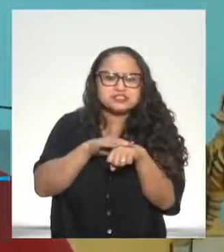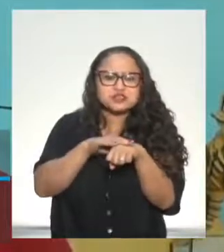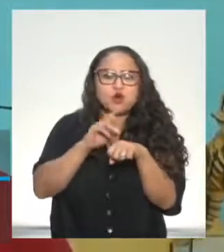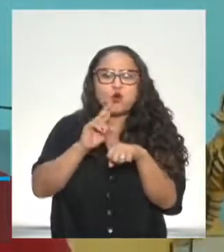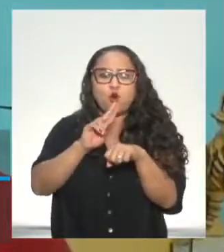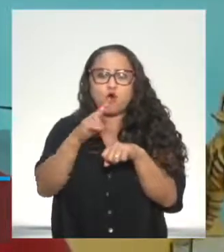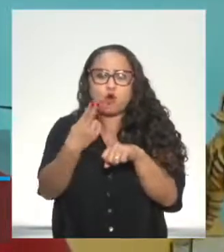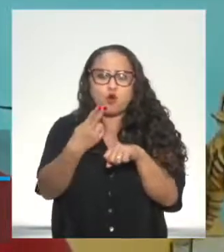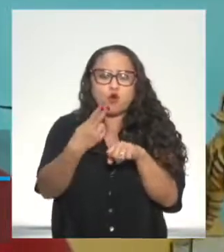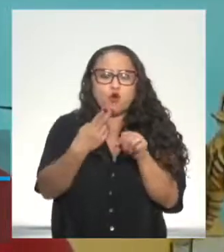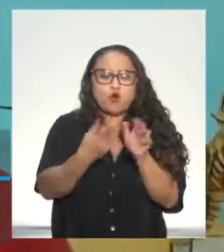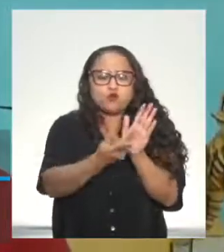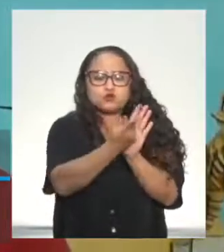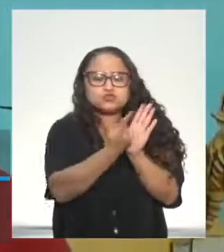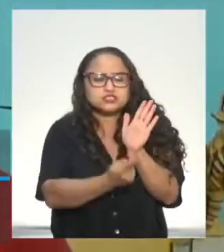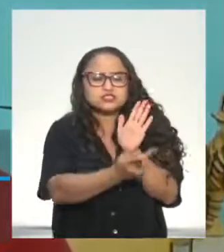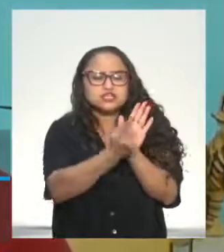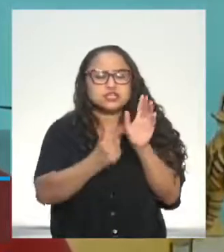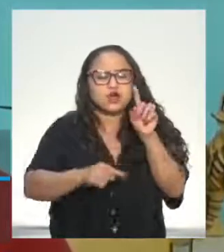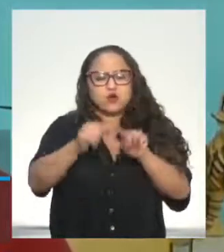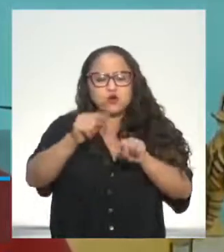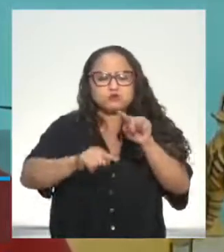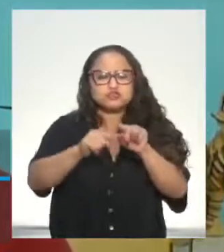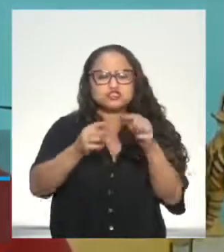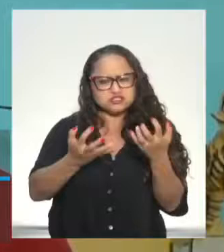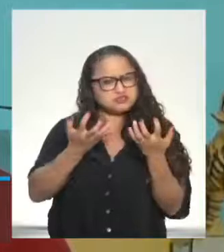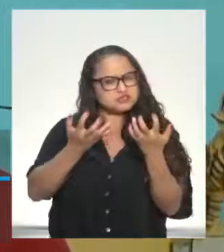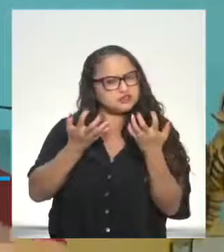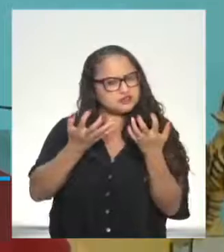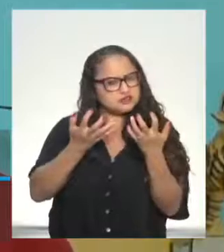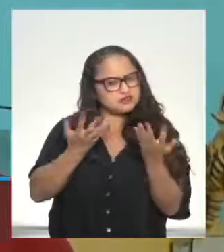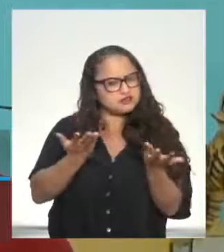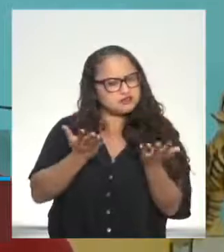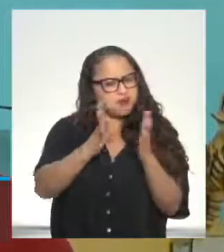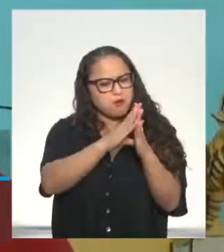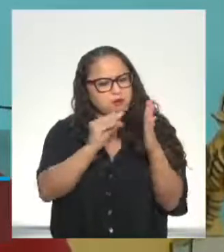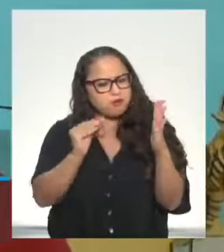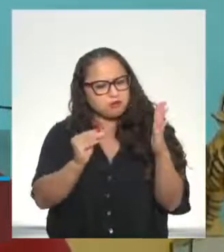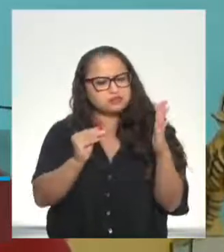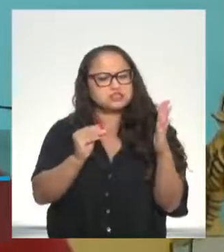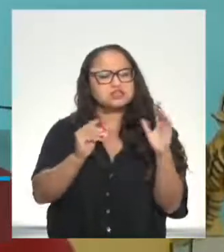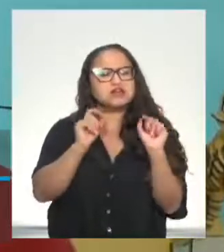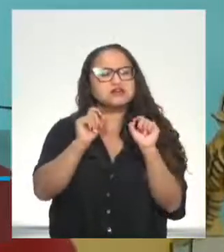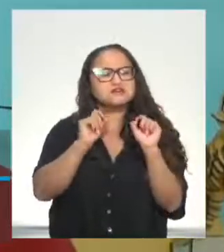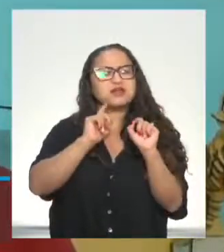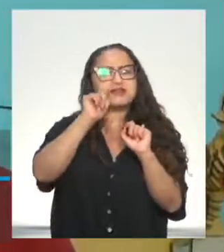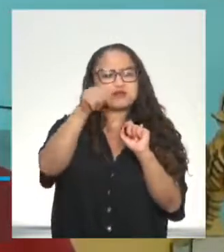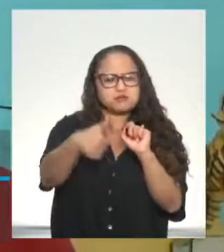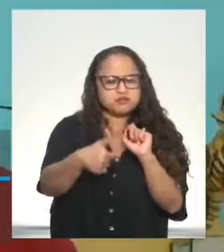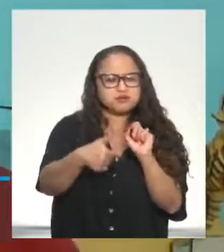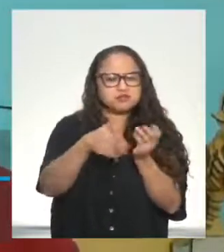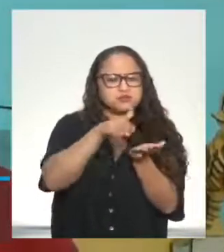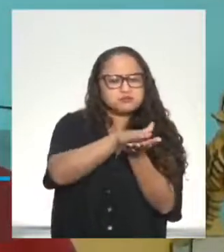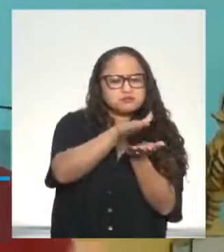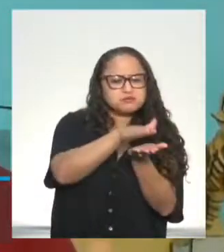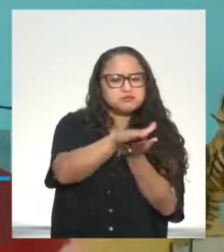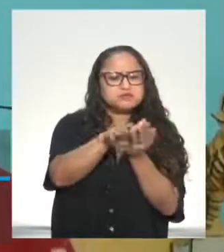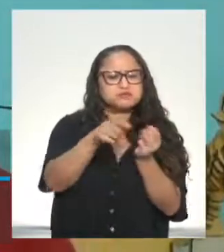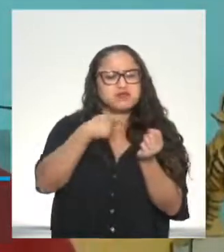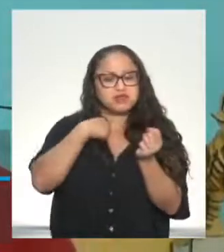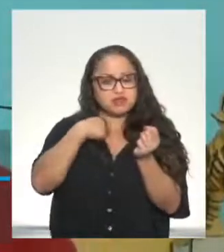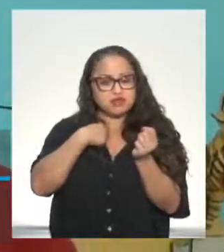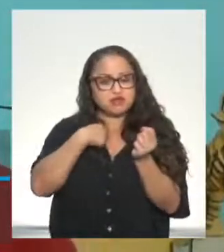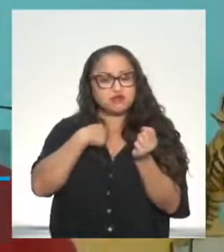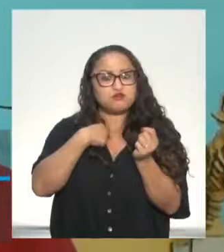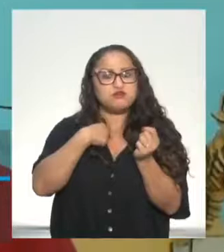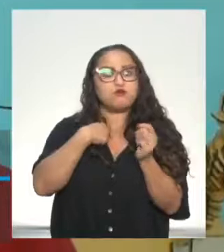nosso próprio objeto, modelar as coisas que a gente quer modelar, para depois mandar para a impressora? E eu vou repassar